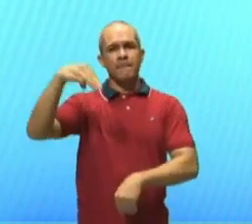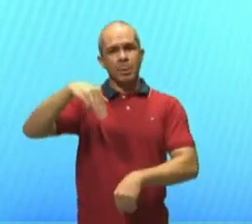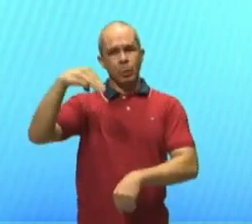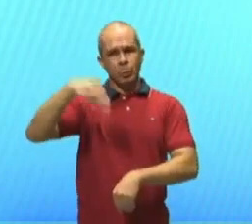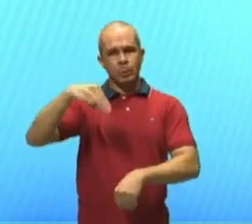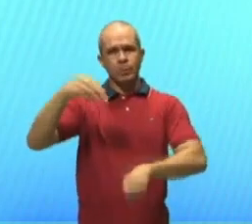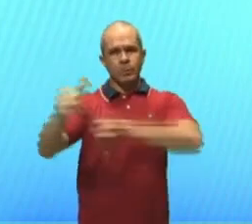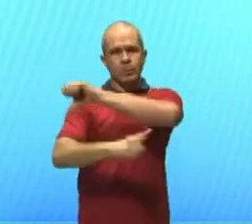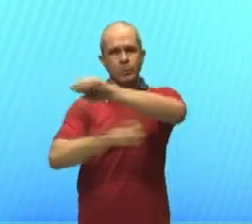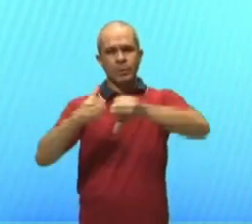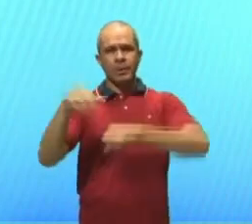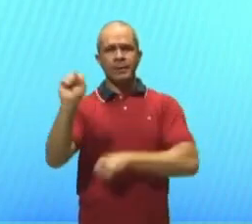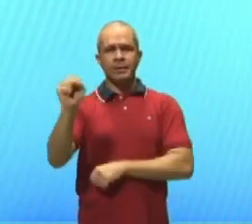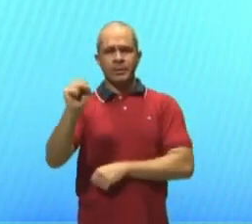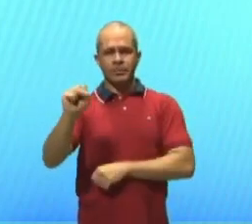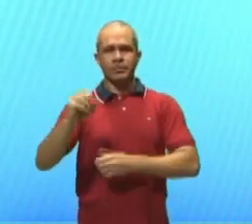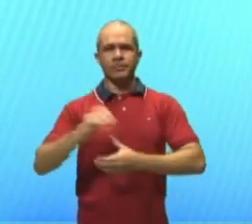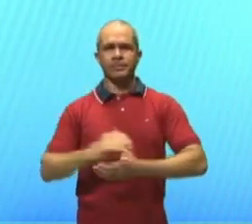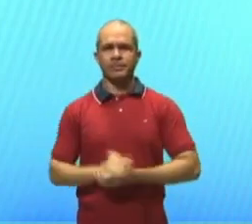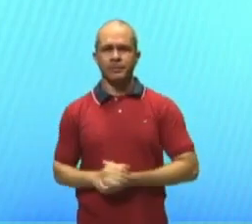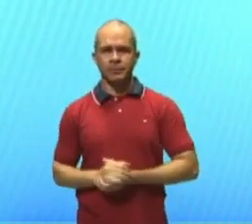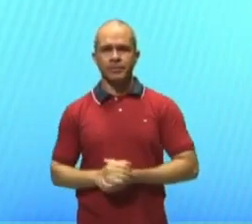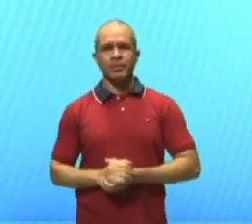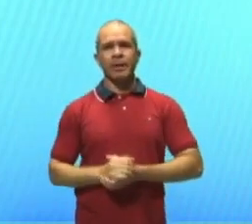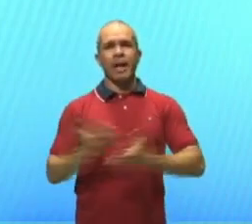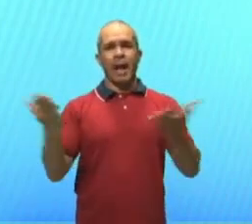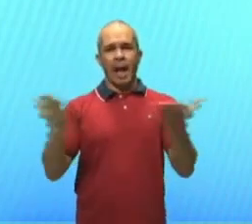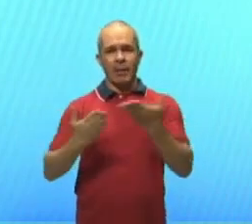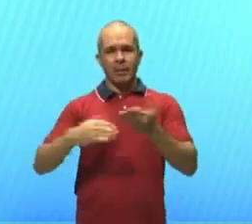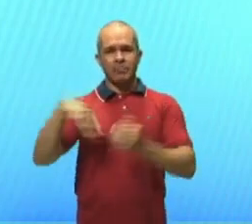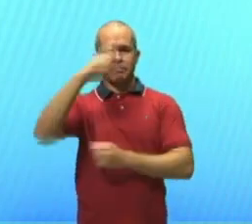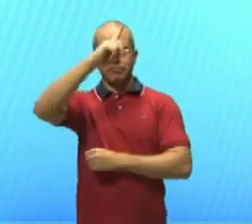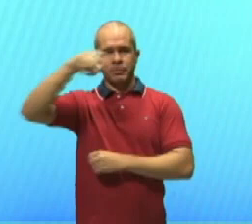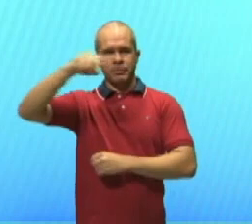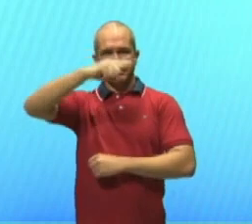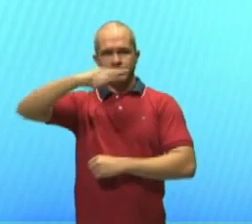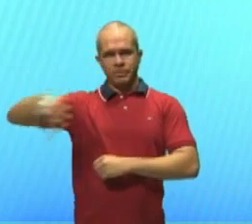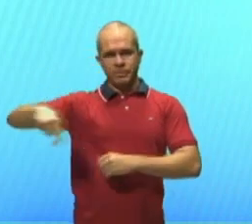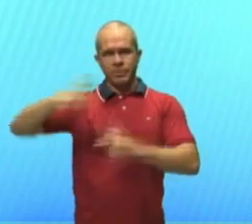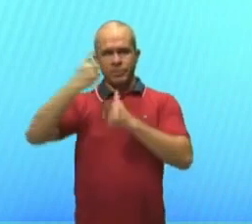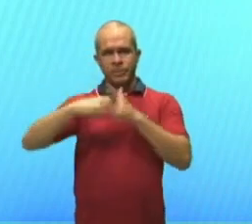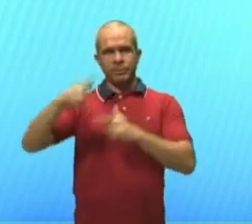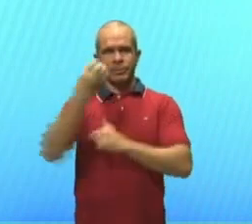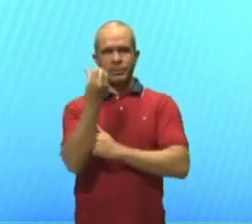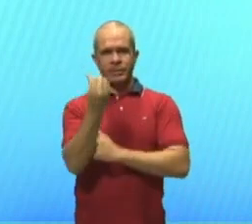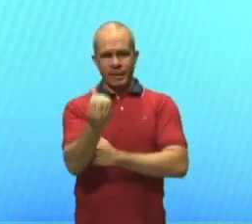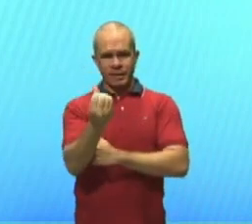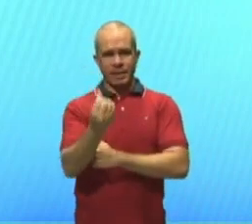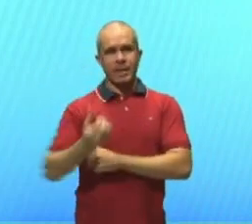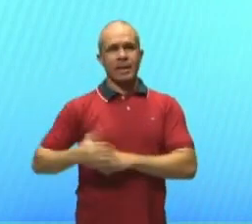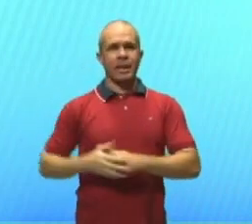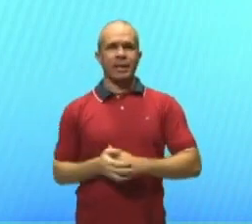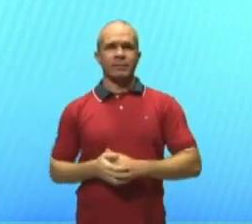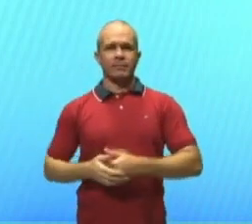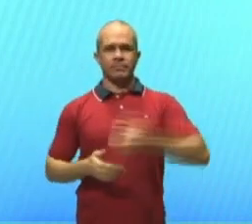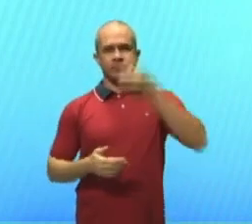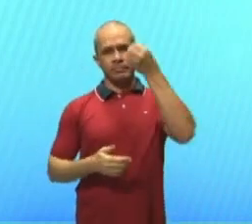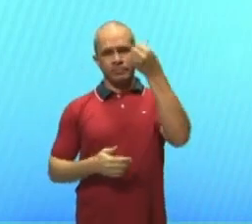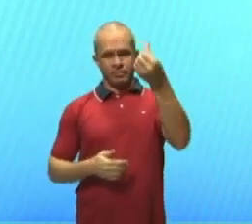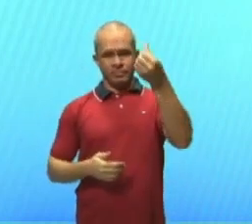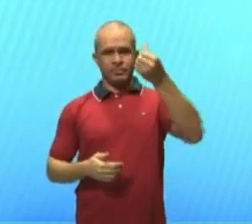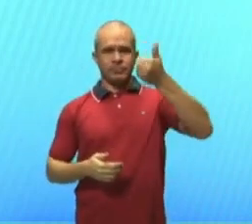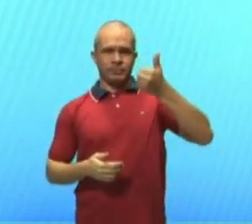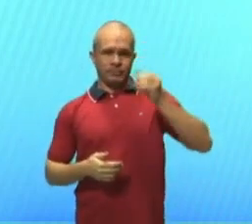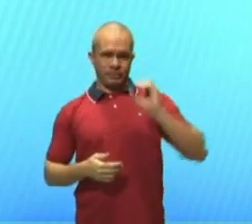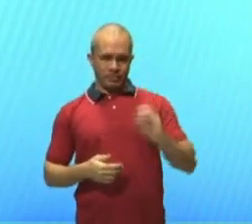60 segundos. Eu vou simplificar aqui por 6. Aqui em cima vai ficar 2, aqui em cima vai dar 10, não é isso?